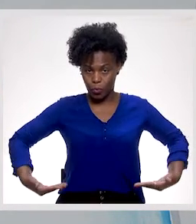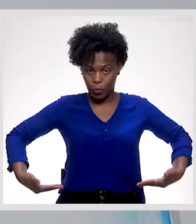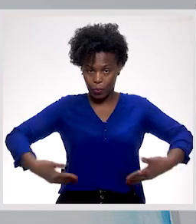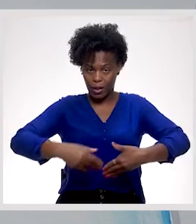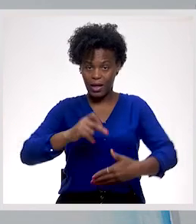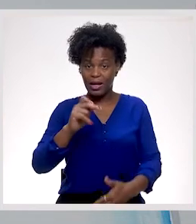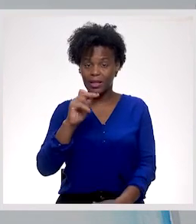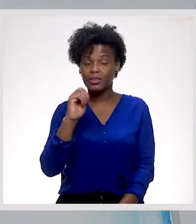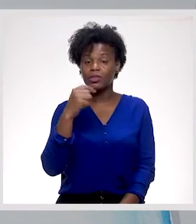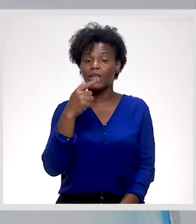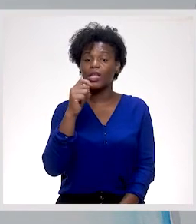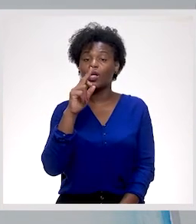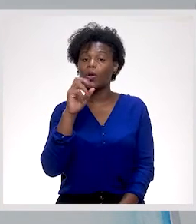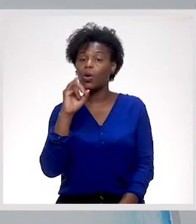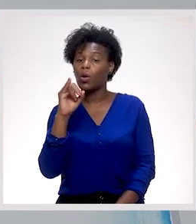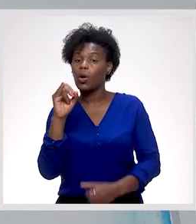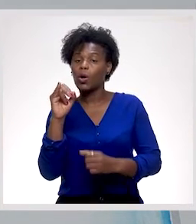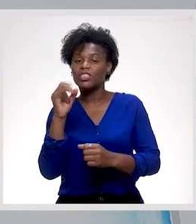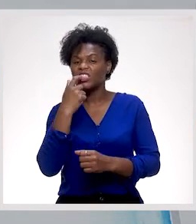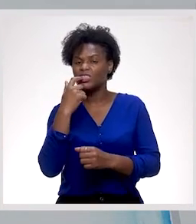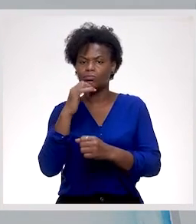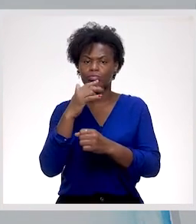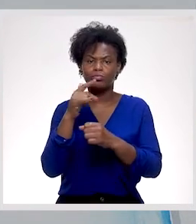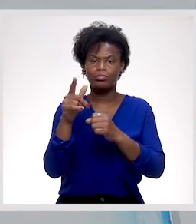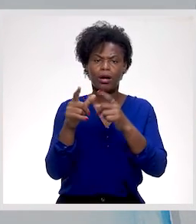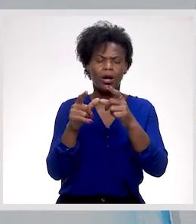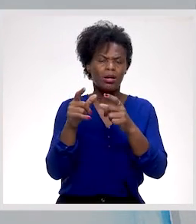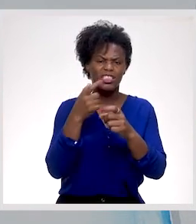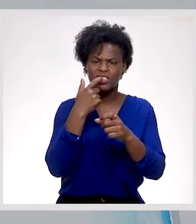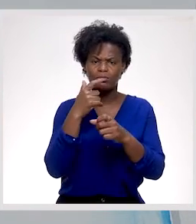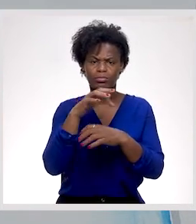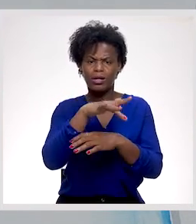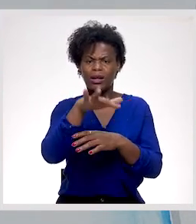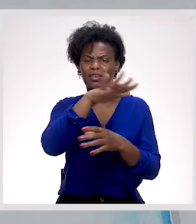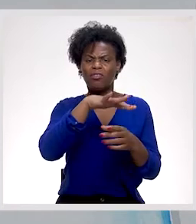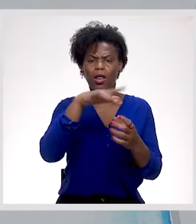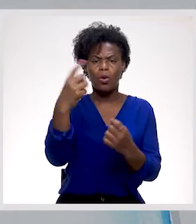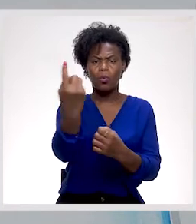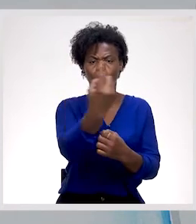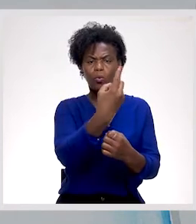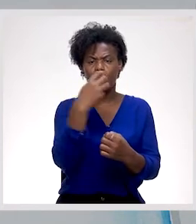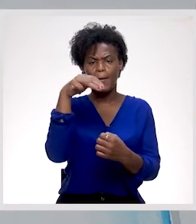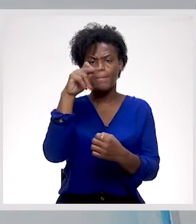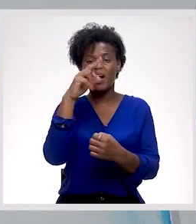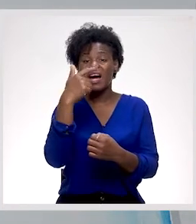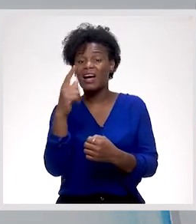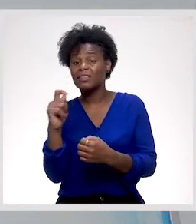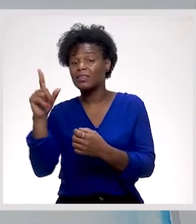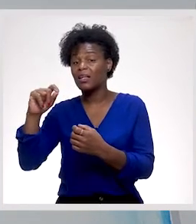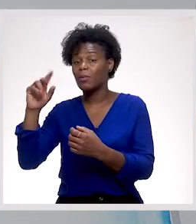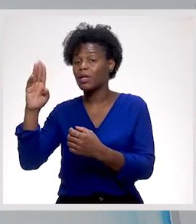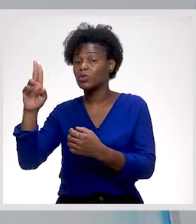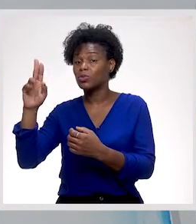órbitas, neste caso, a órbita de Marte e a órbita de Júpiter, que é o local onde se localiza